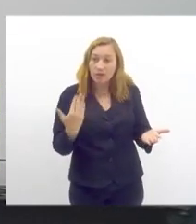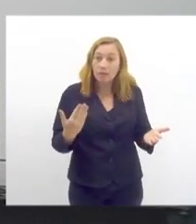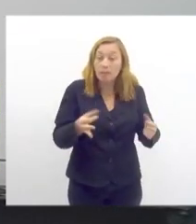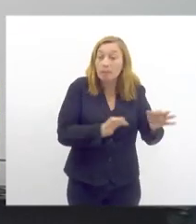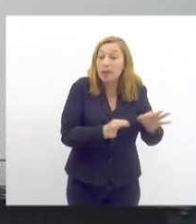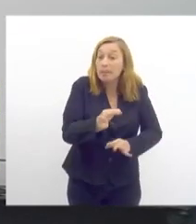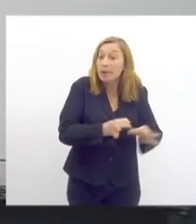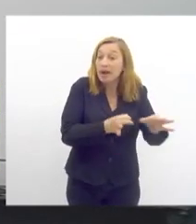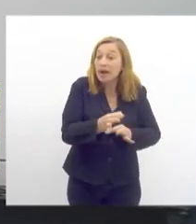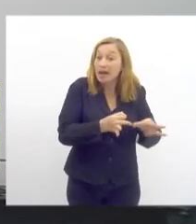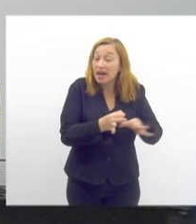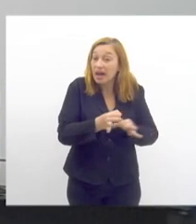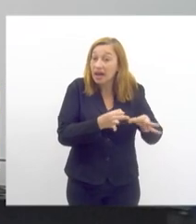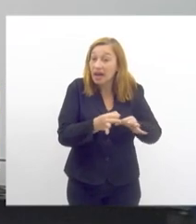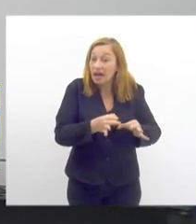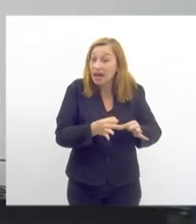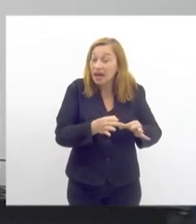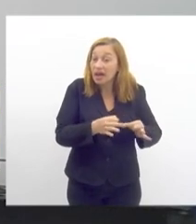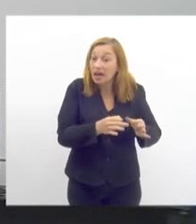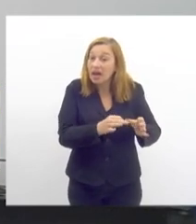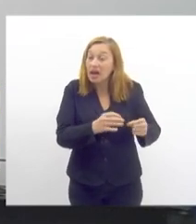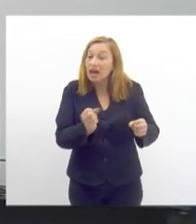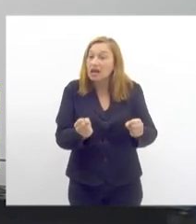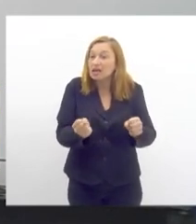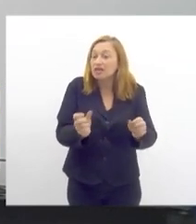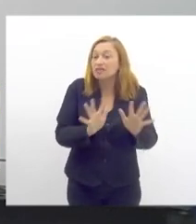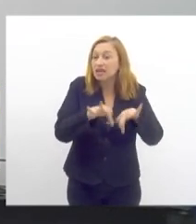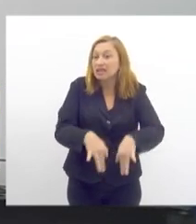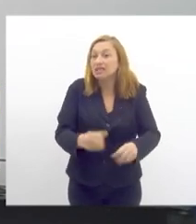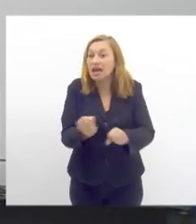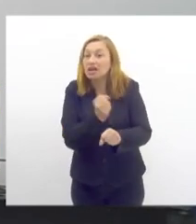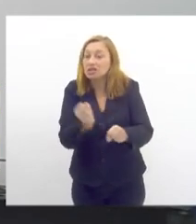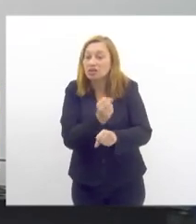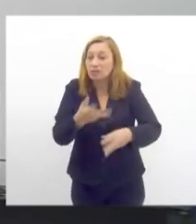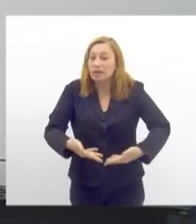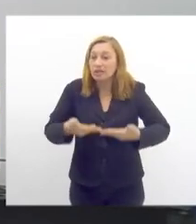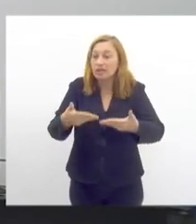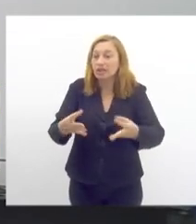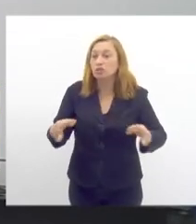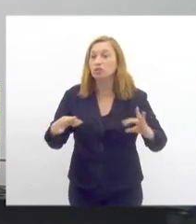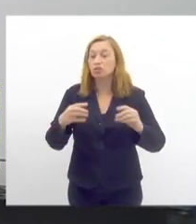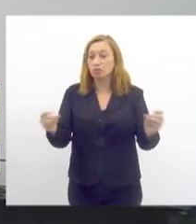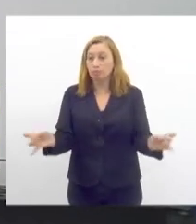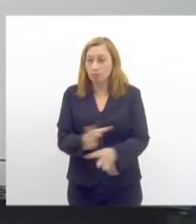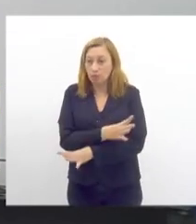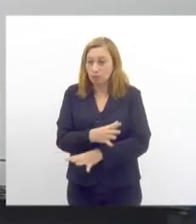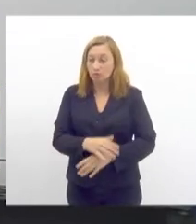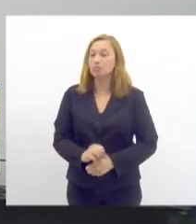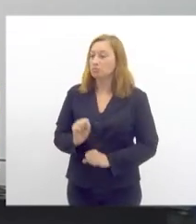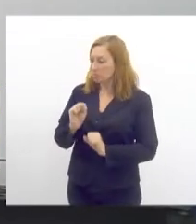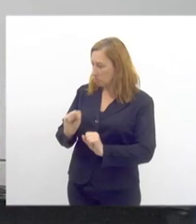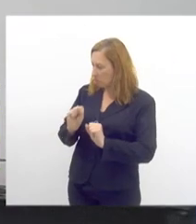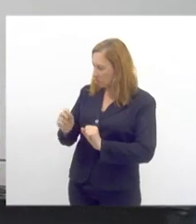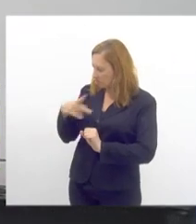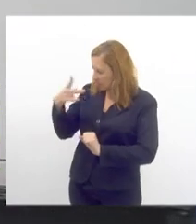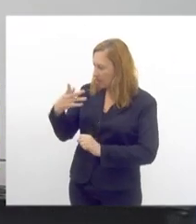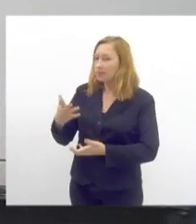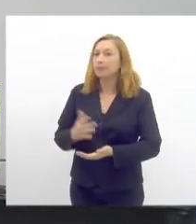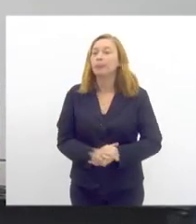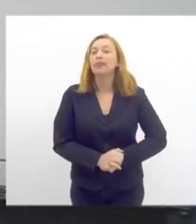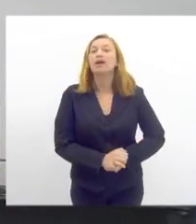preparar e finalizar essas obras para que a gente entregue uns equipamentos melhores. Me permite só destacar a